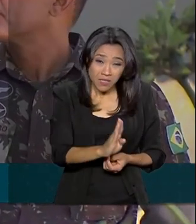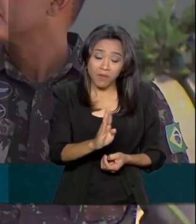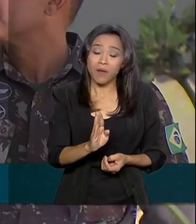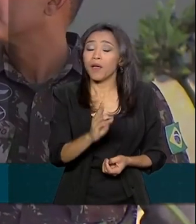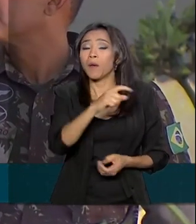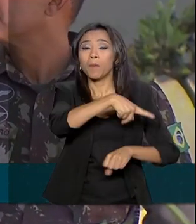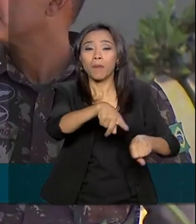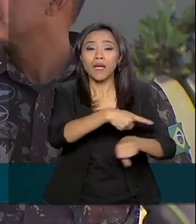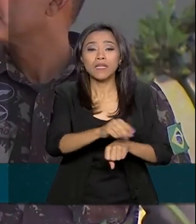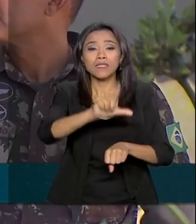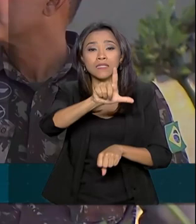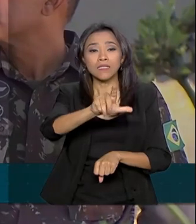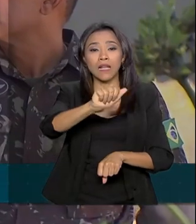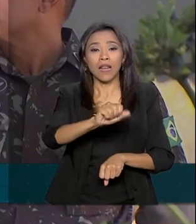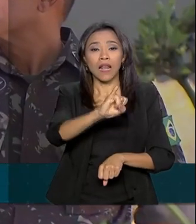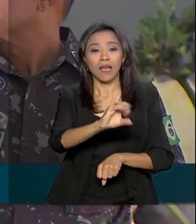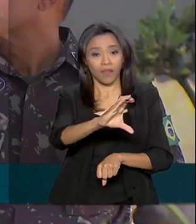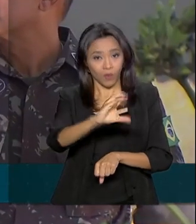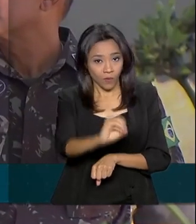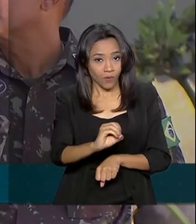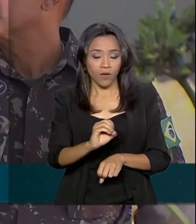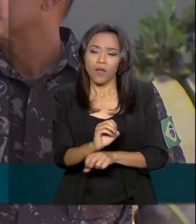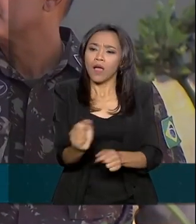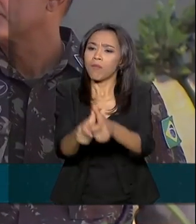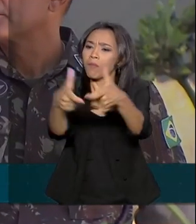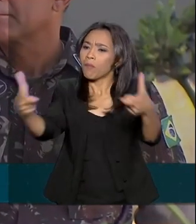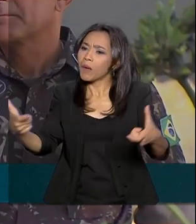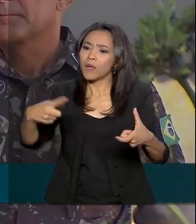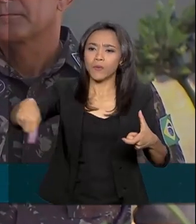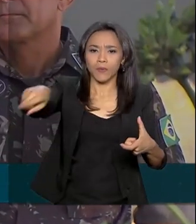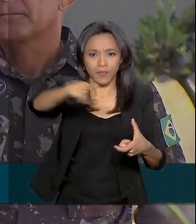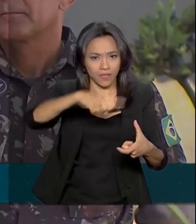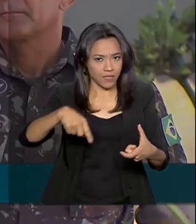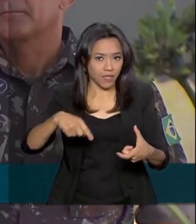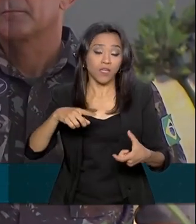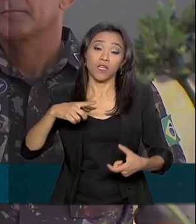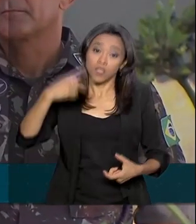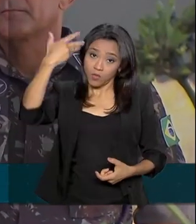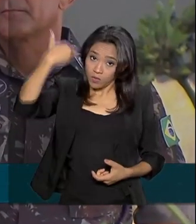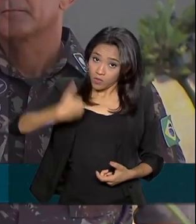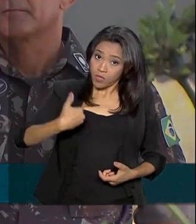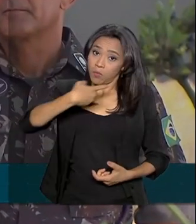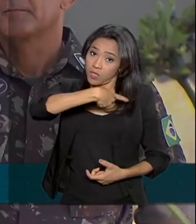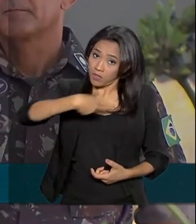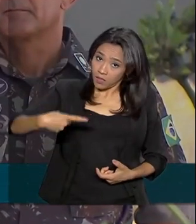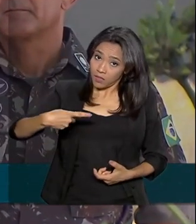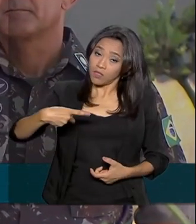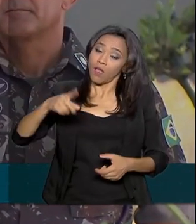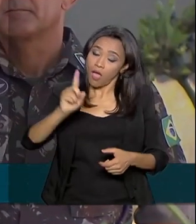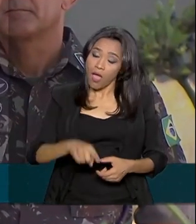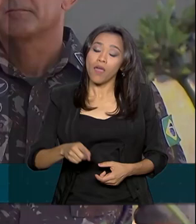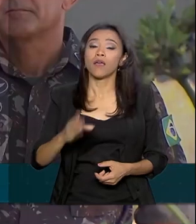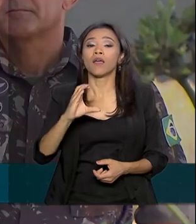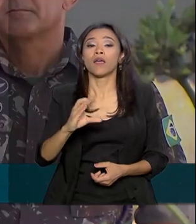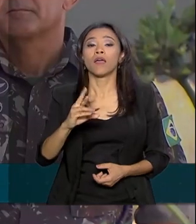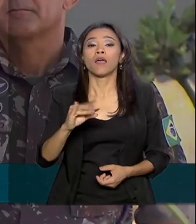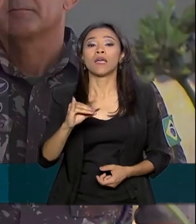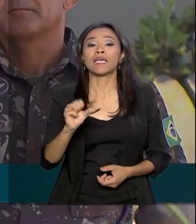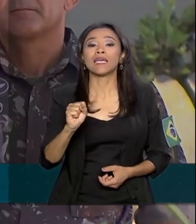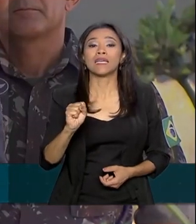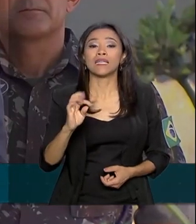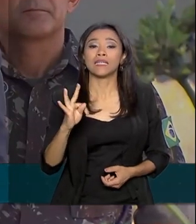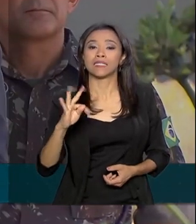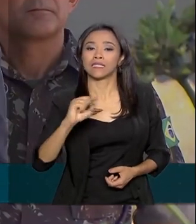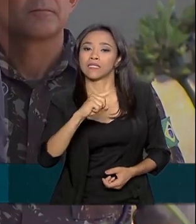laico, nós, em grande maioria, e o seu presidente da República é cristão. E